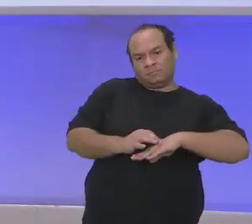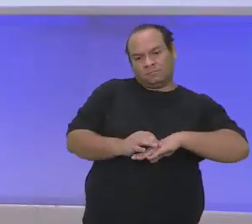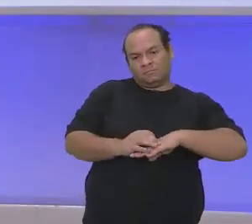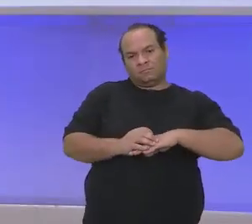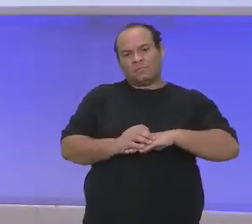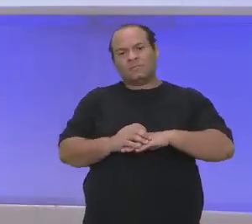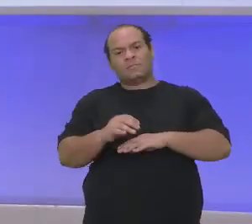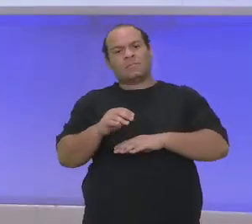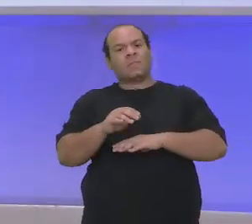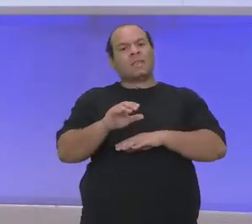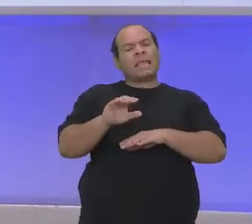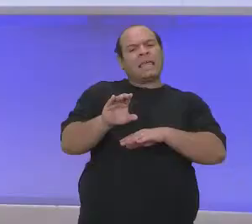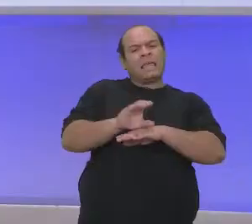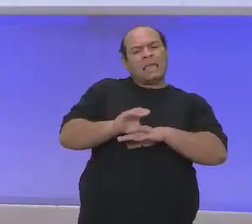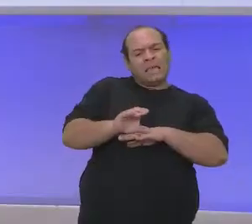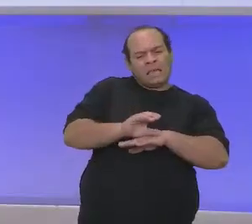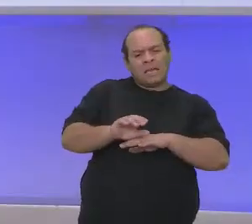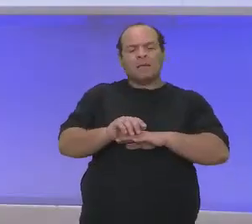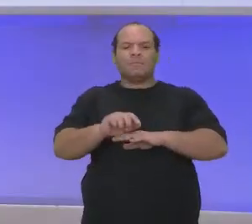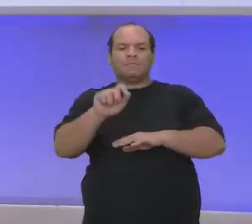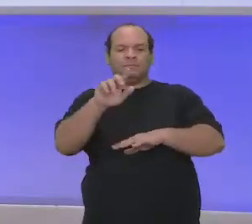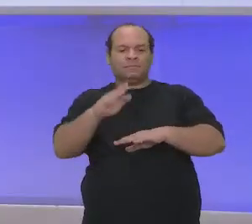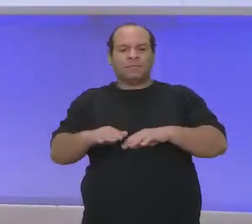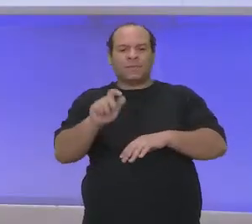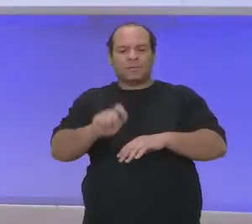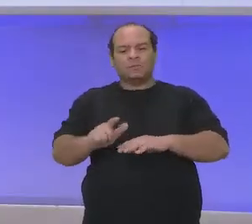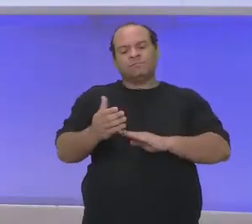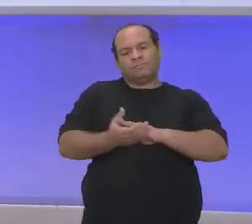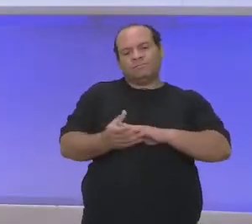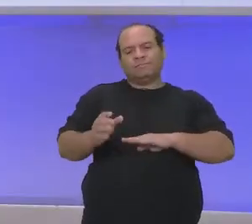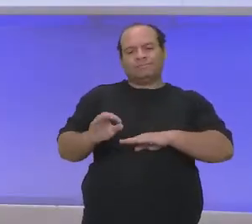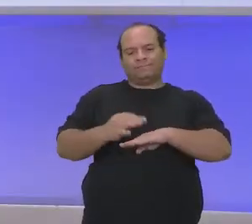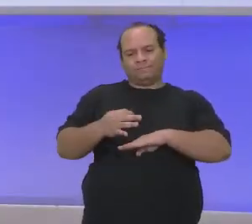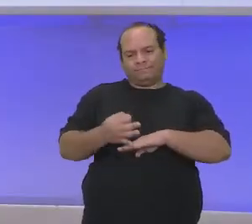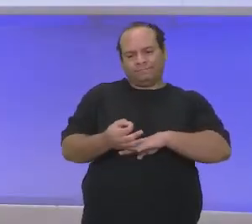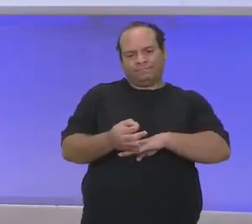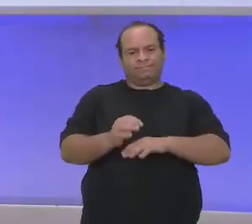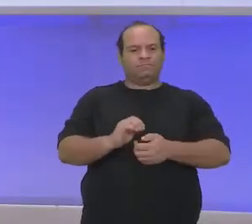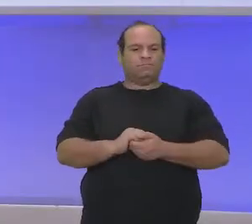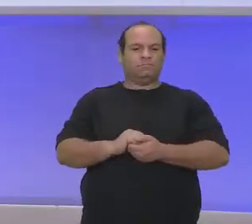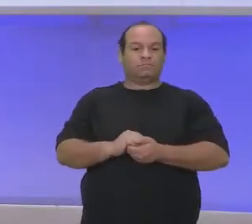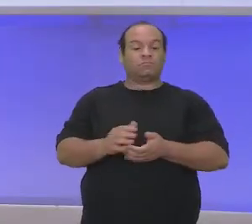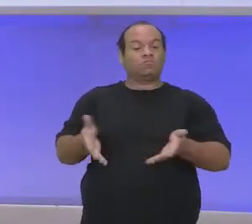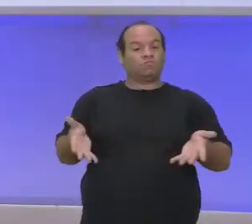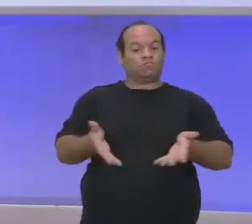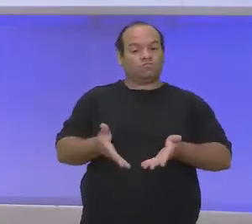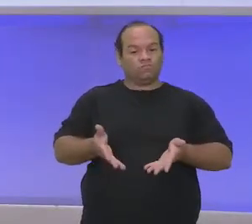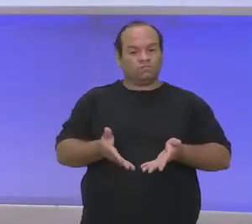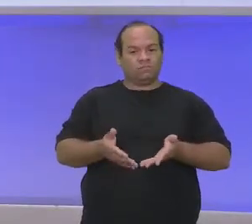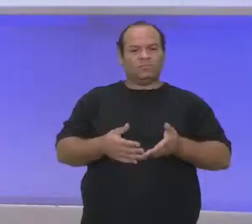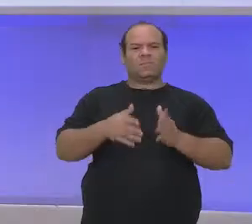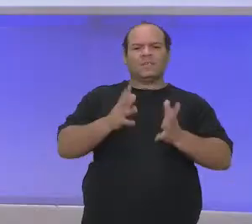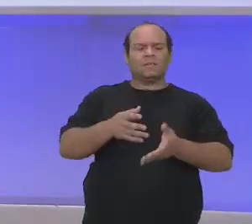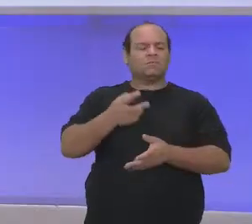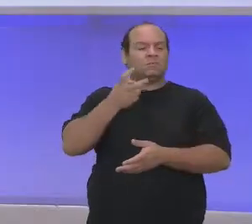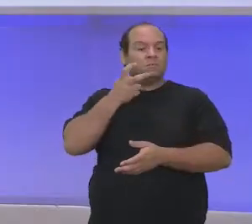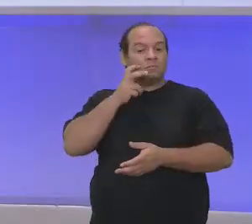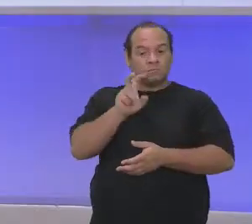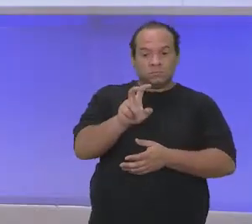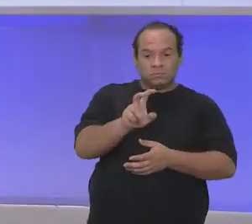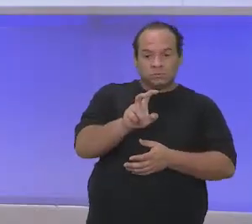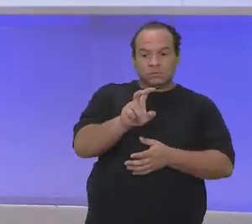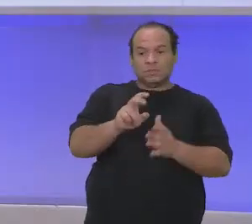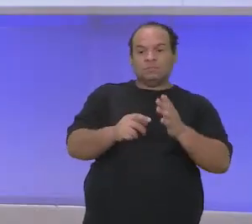cor creme com listras azuis e tênis, tá certo? E hoje, para esse nosso 5º diálogo,